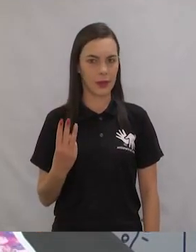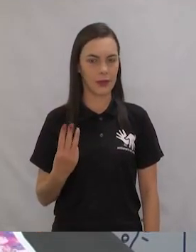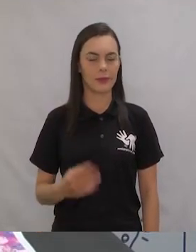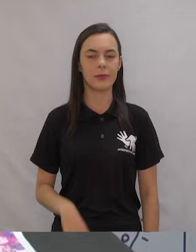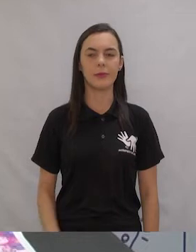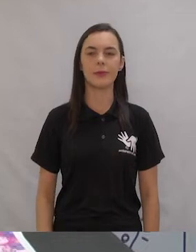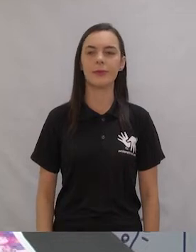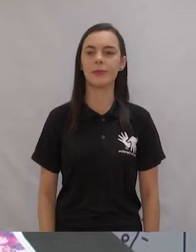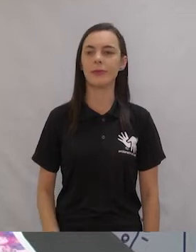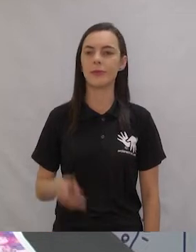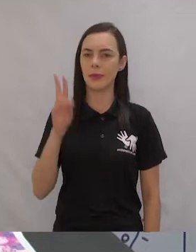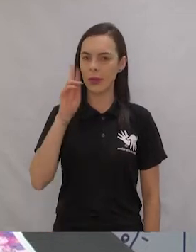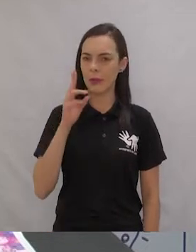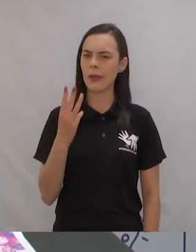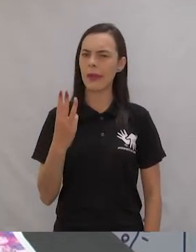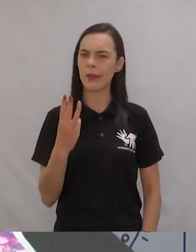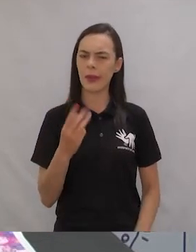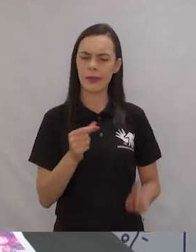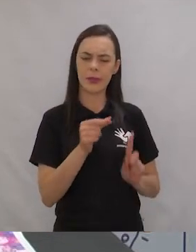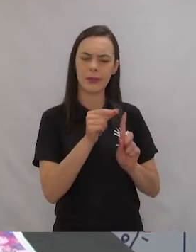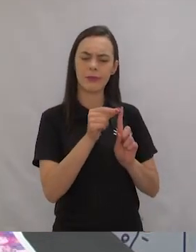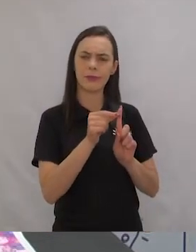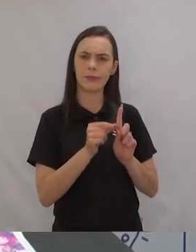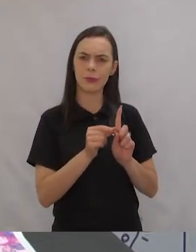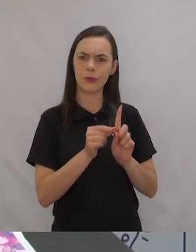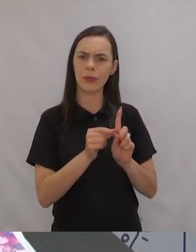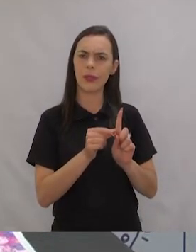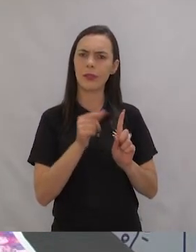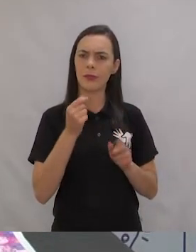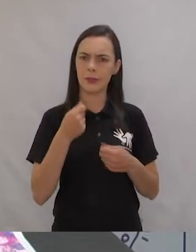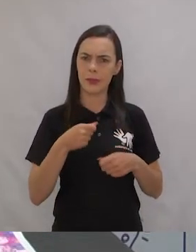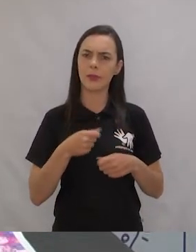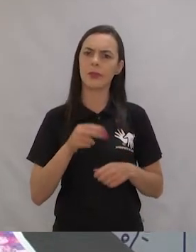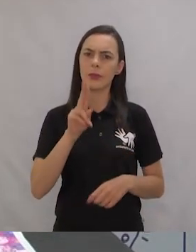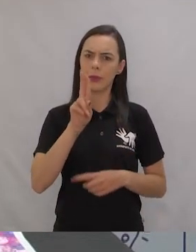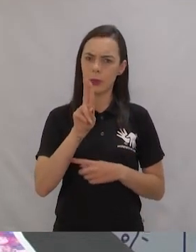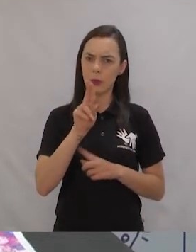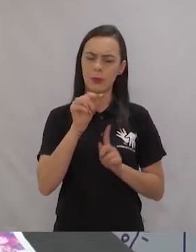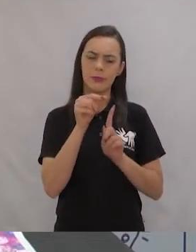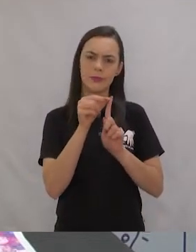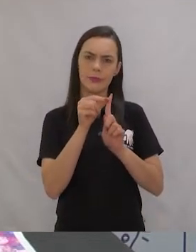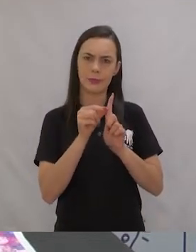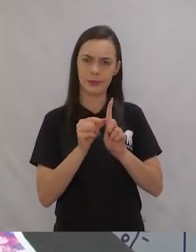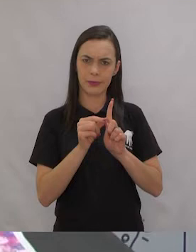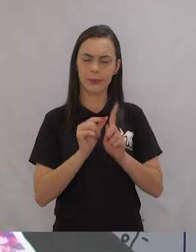Três. Como três é uma unidade, na casa da unidade.